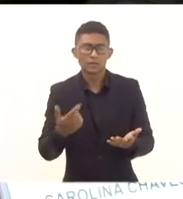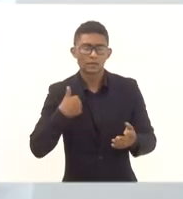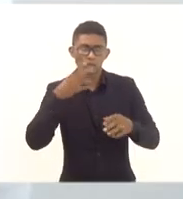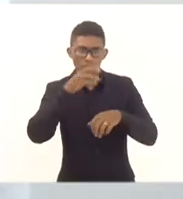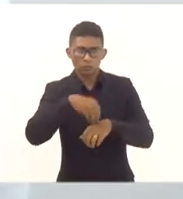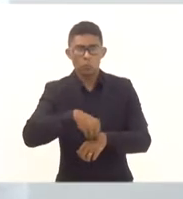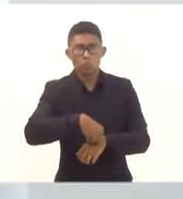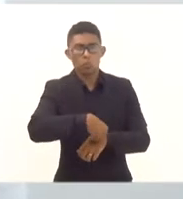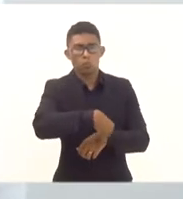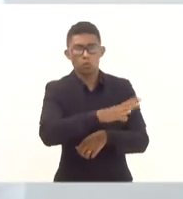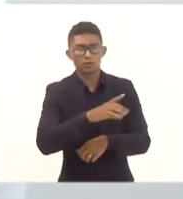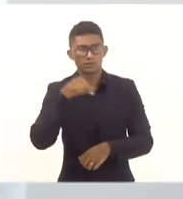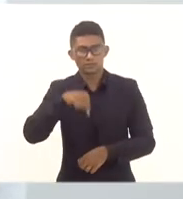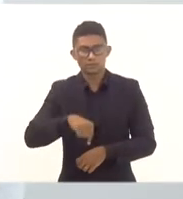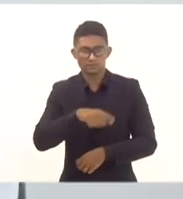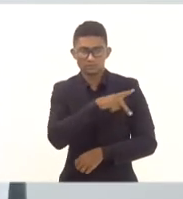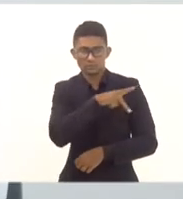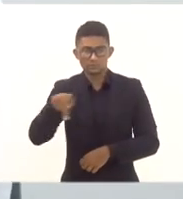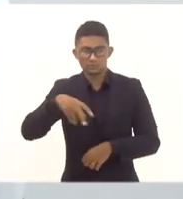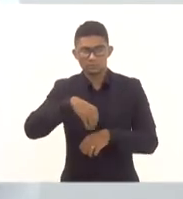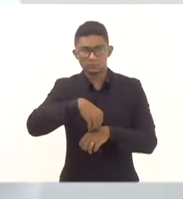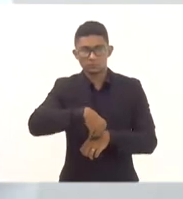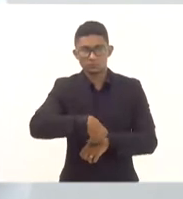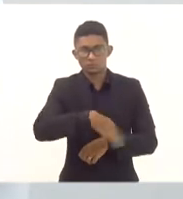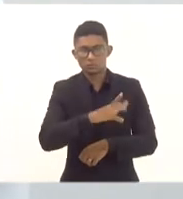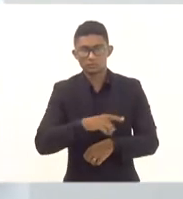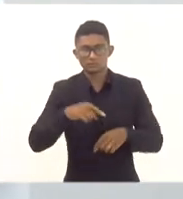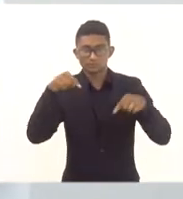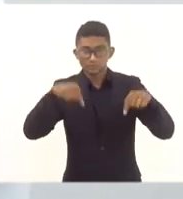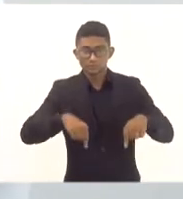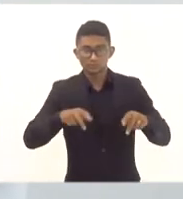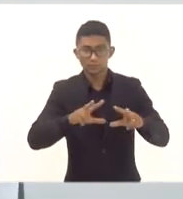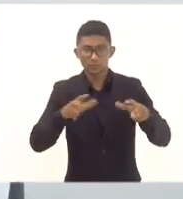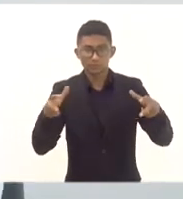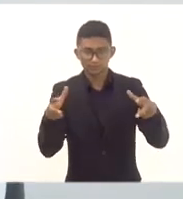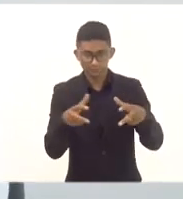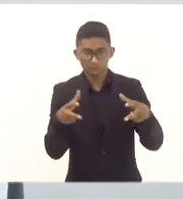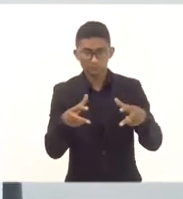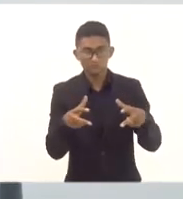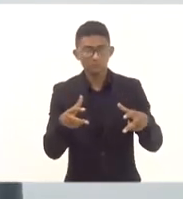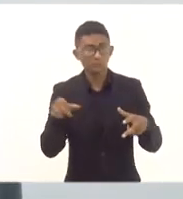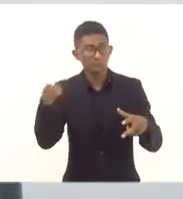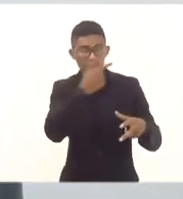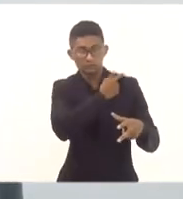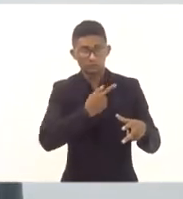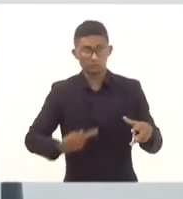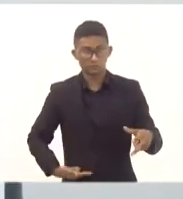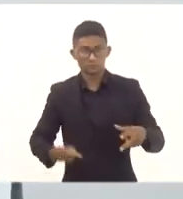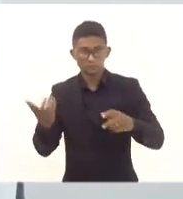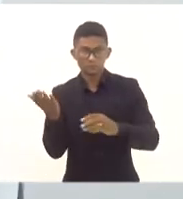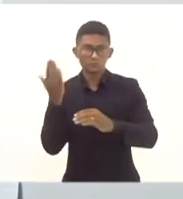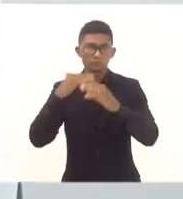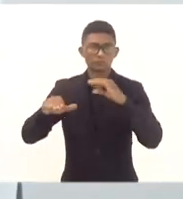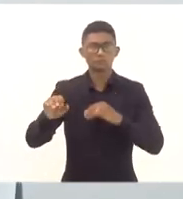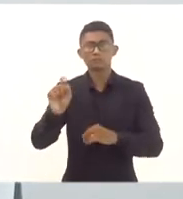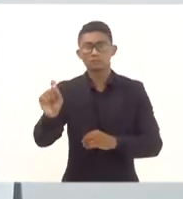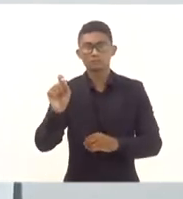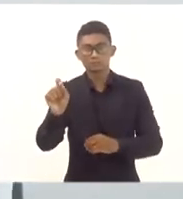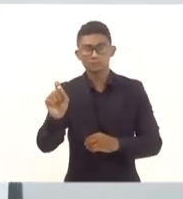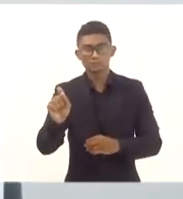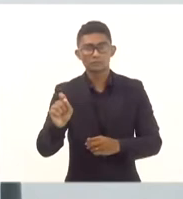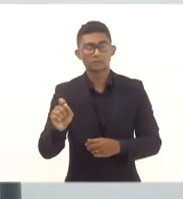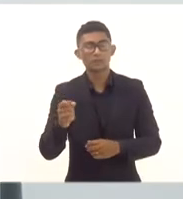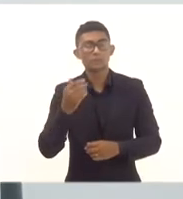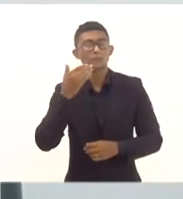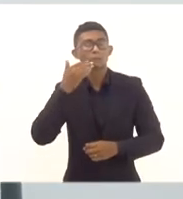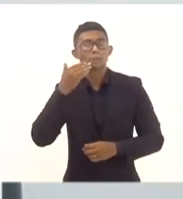sugeria que o nosso presidente que essa comissão envie ao governo é requisite